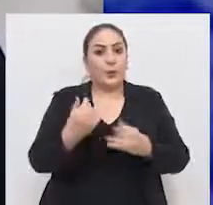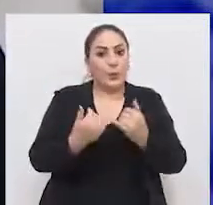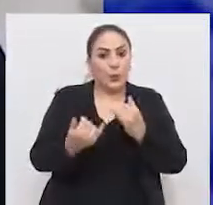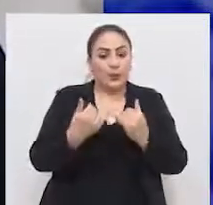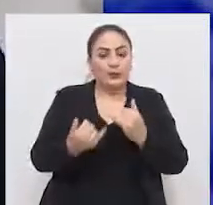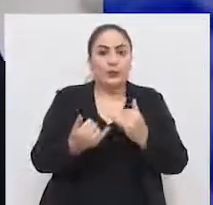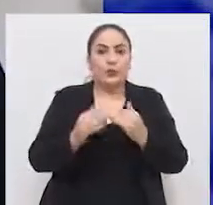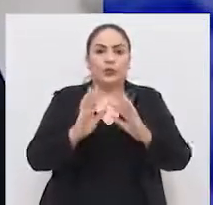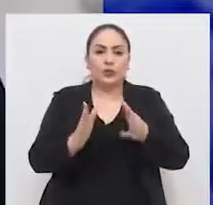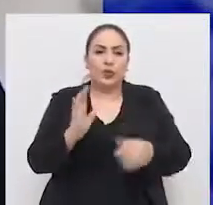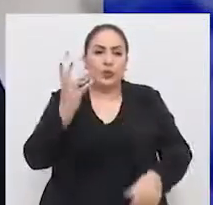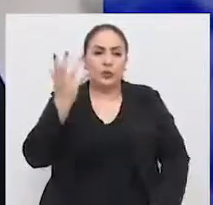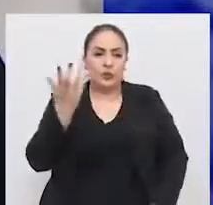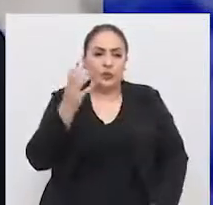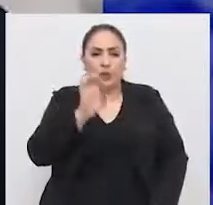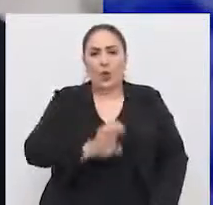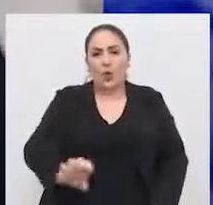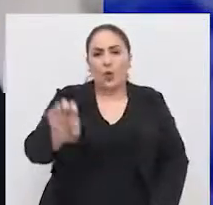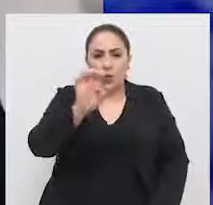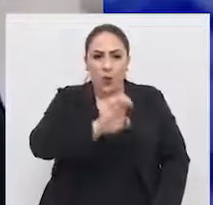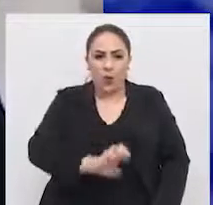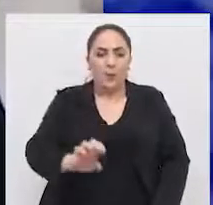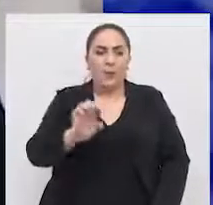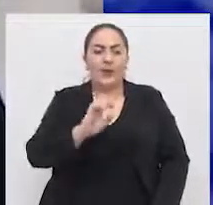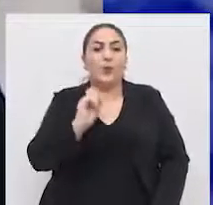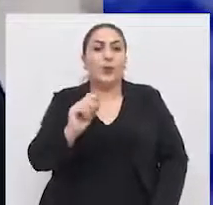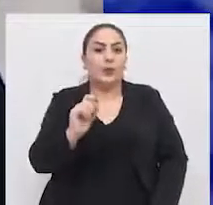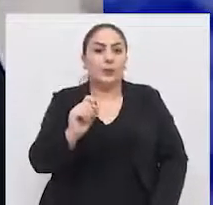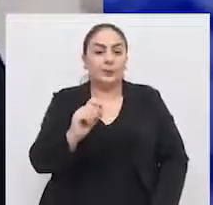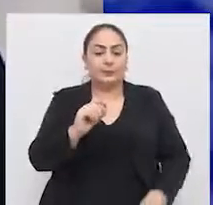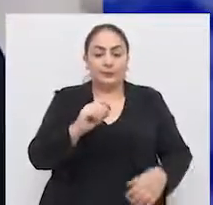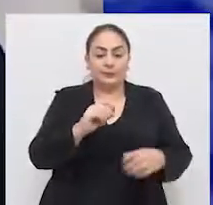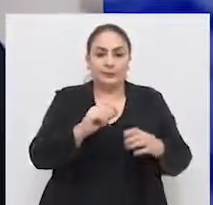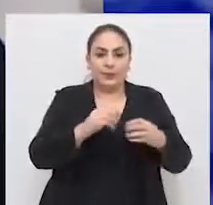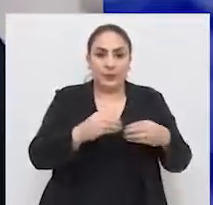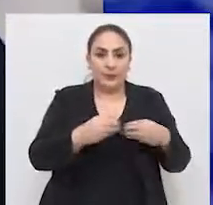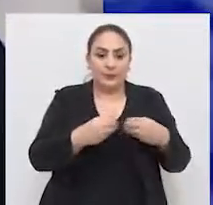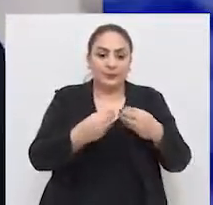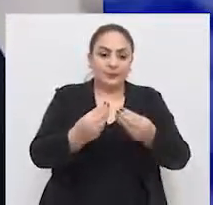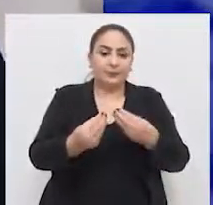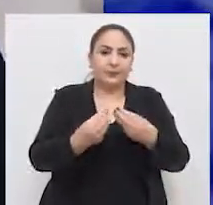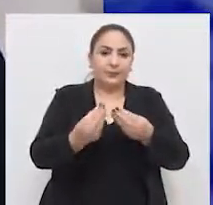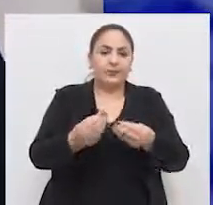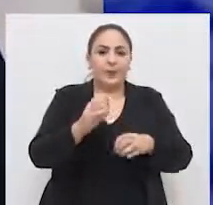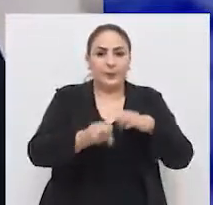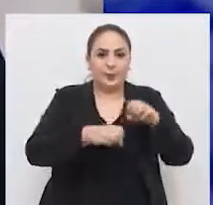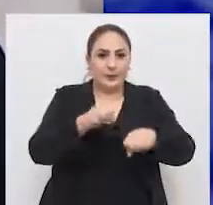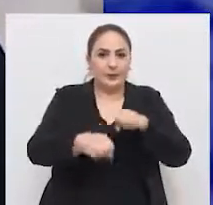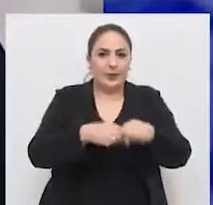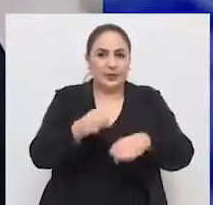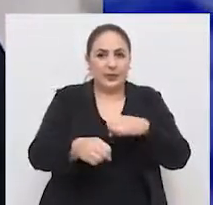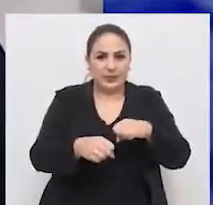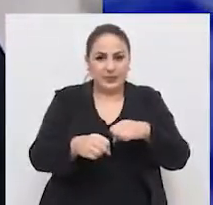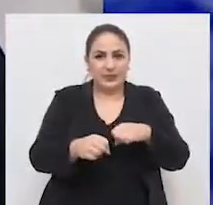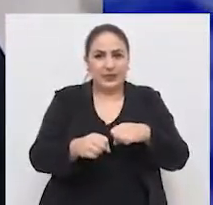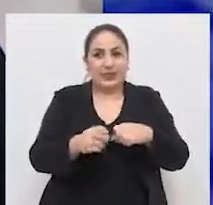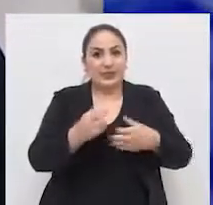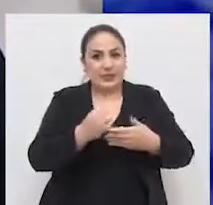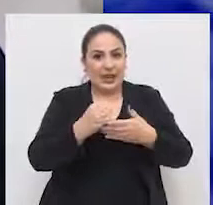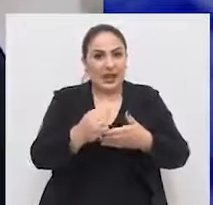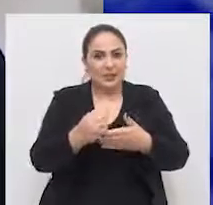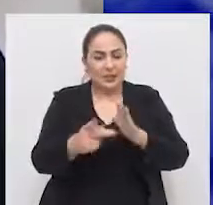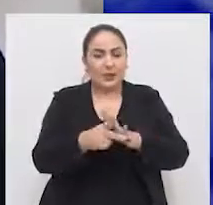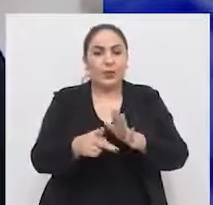como, por exemplo, já aconteceu na Europa, aonde os entregadores de bicicleta, os riders, como são